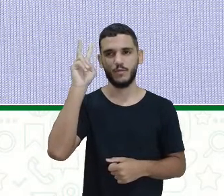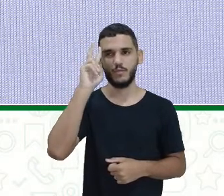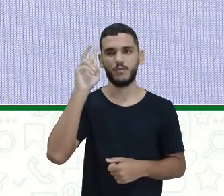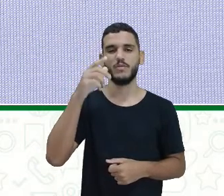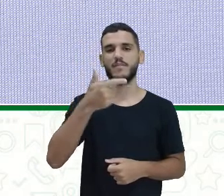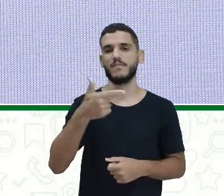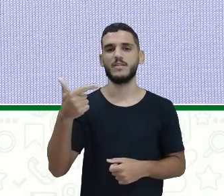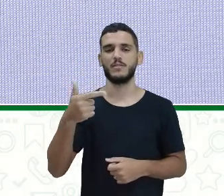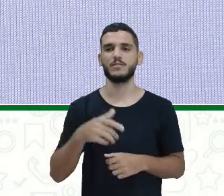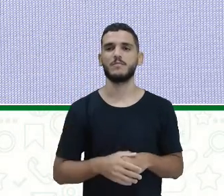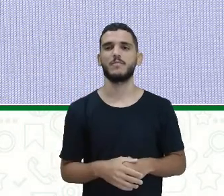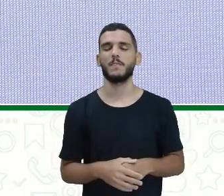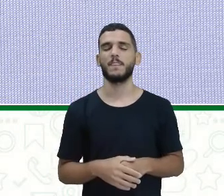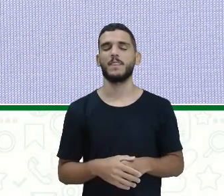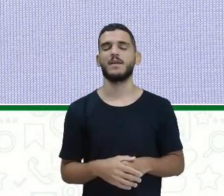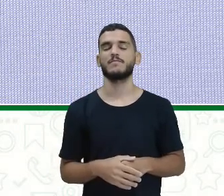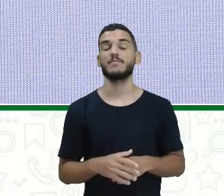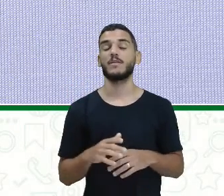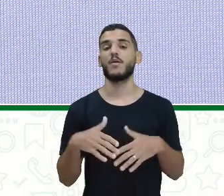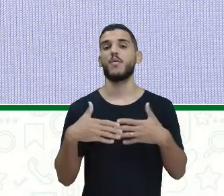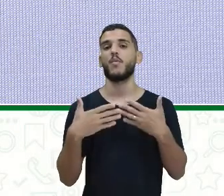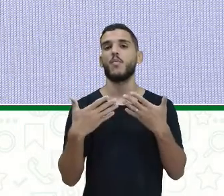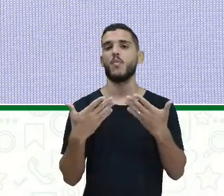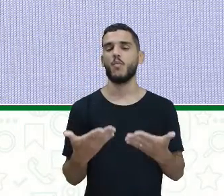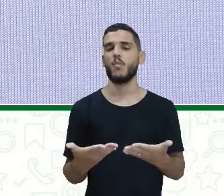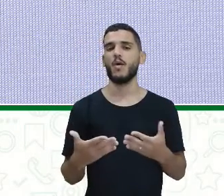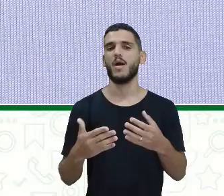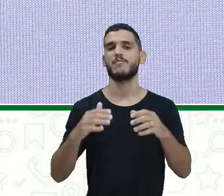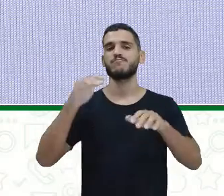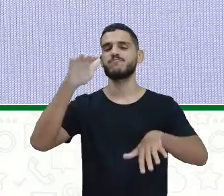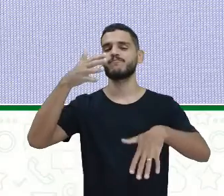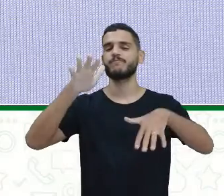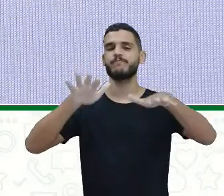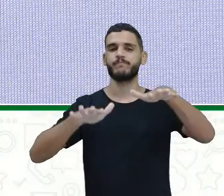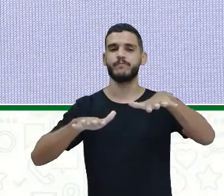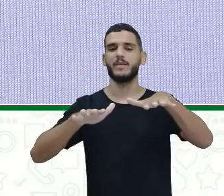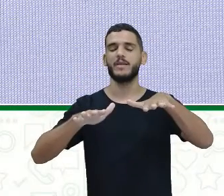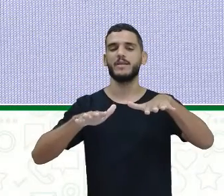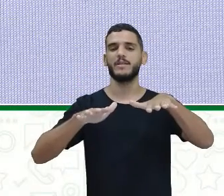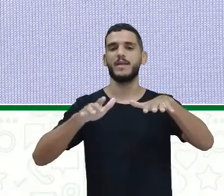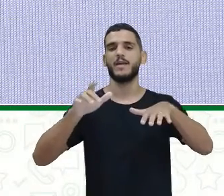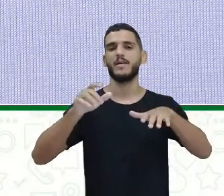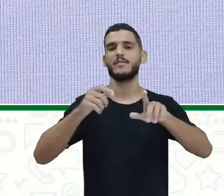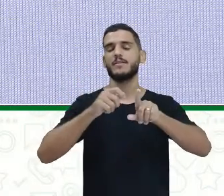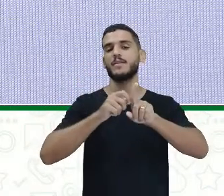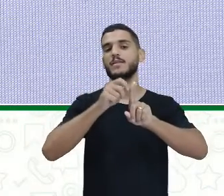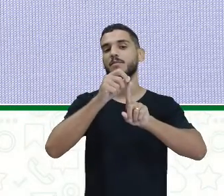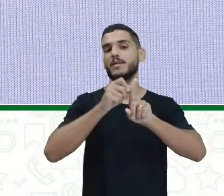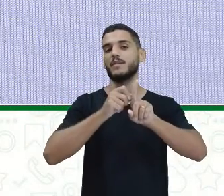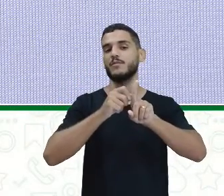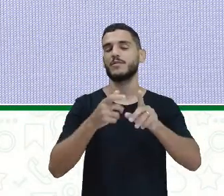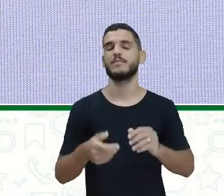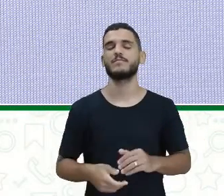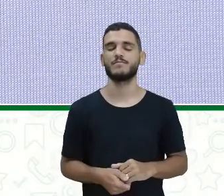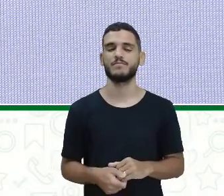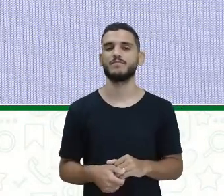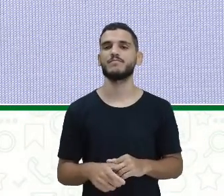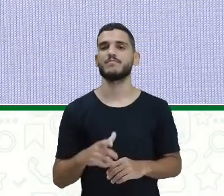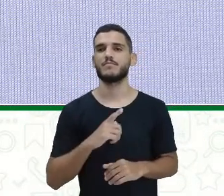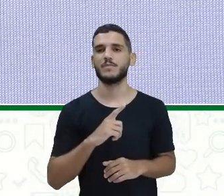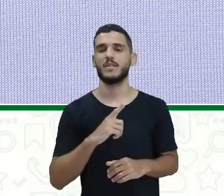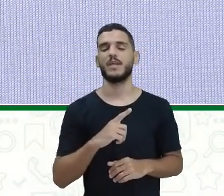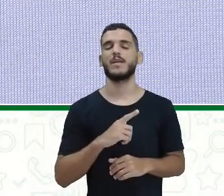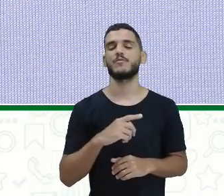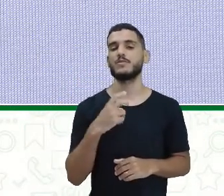dessa temperatura? Então, percebam que eu tenho 5 temperaturas, não é isso? Eu tenho